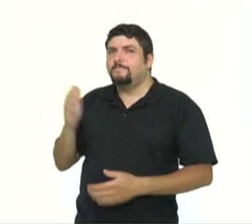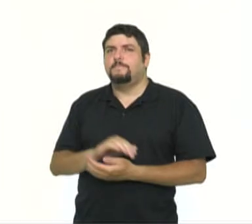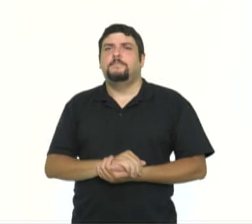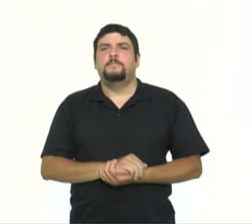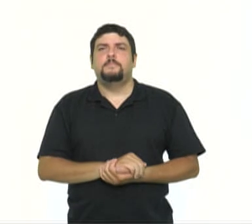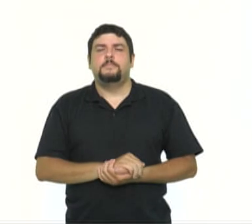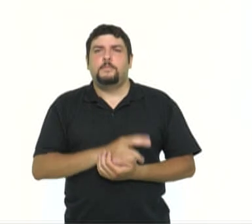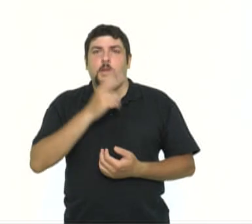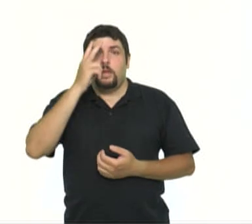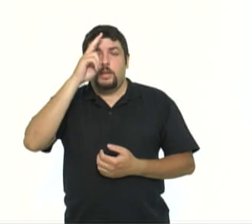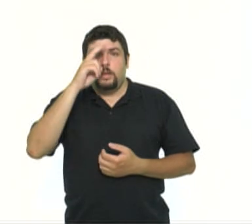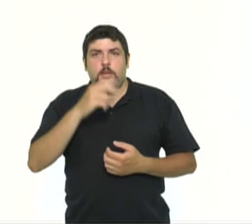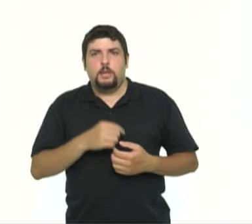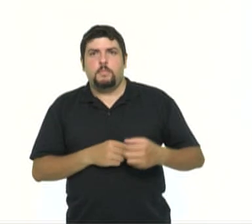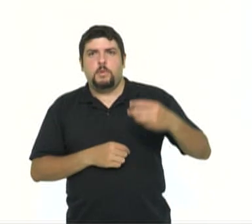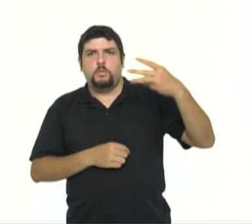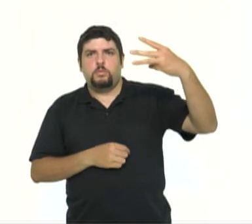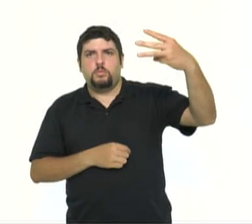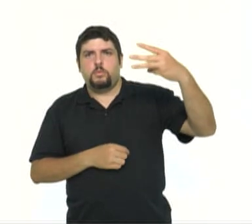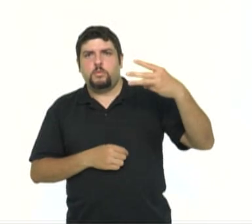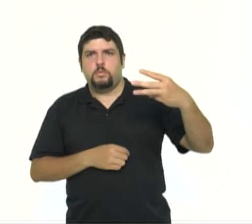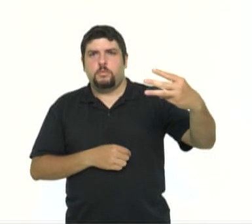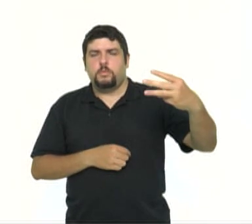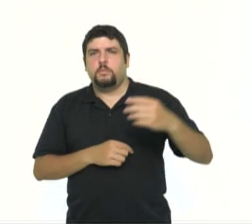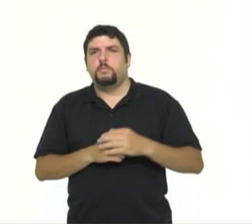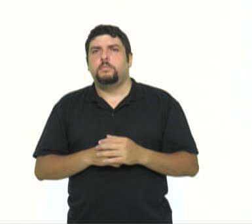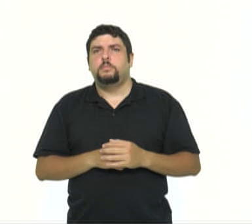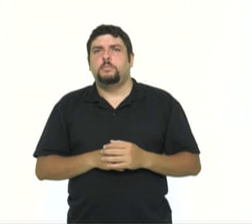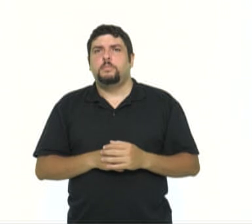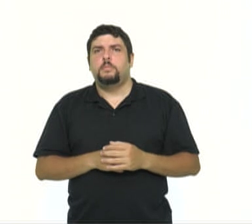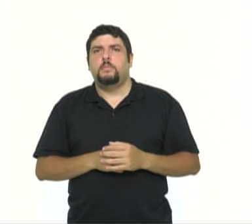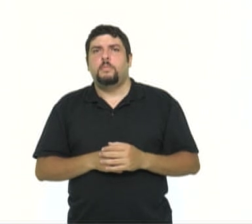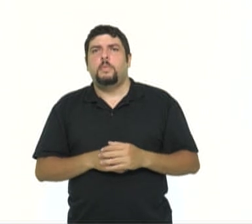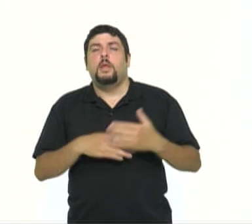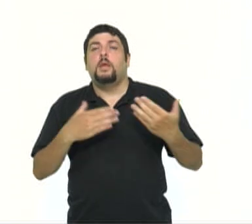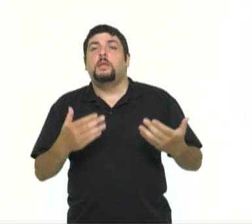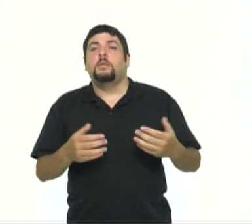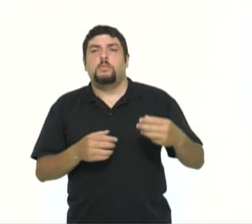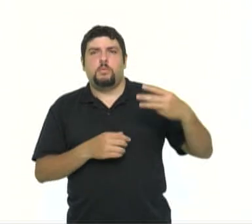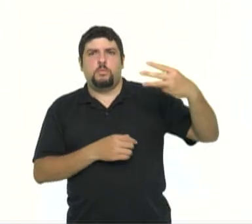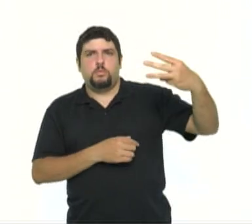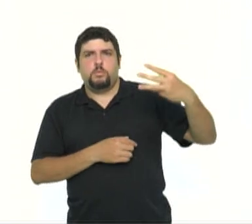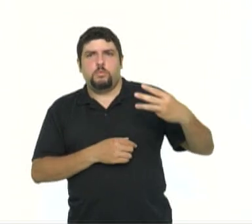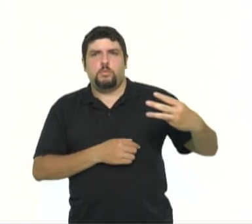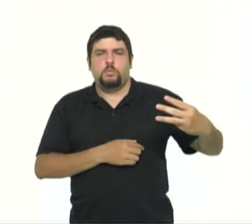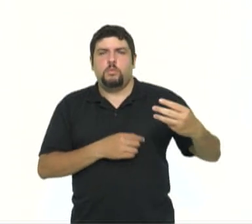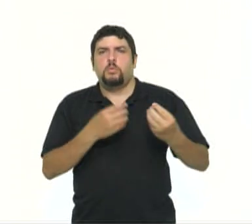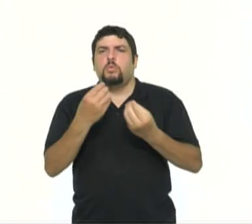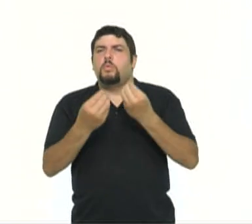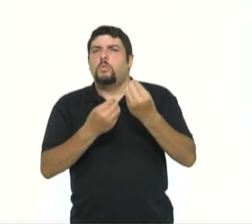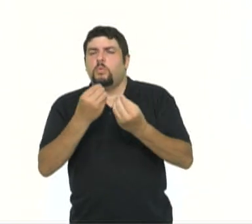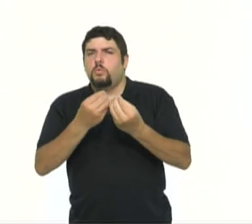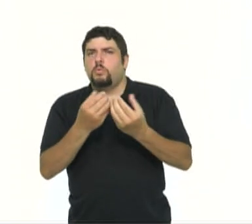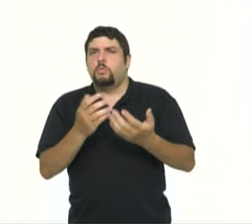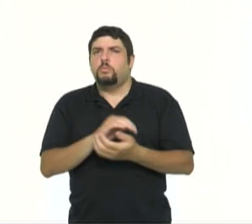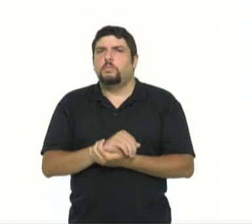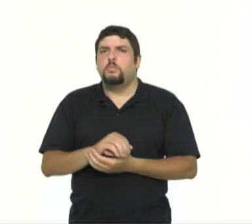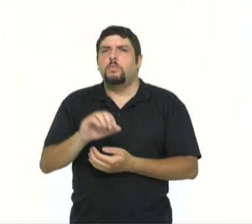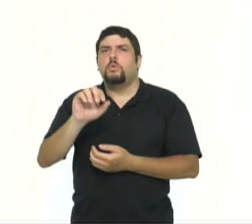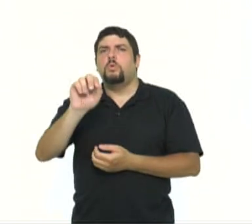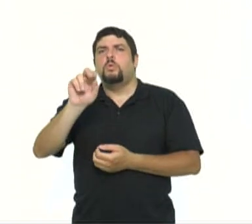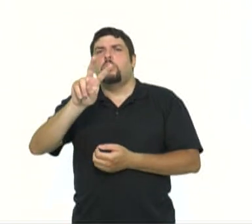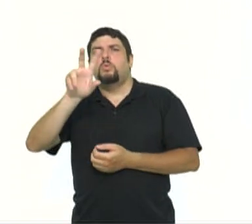lembram? 2 tercetos, ó, uma parte do soneto. E vocês vão fazer o mesmo tipo de rima. Chuva,